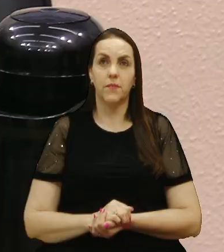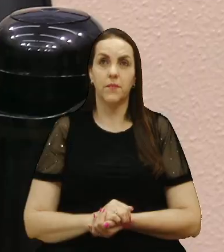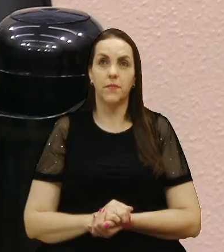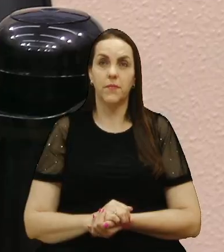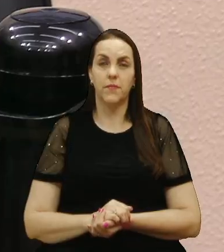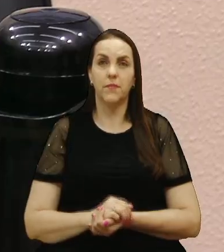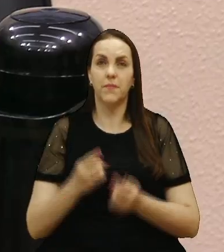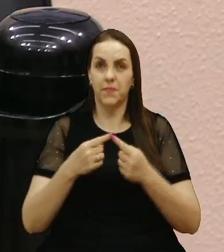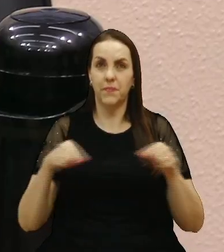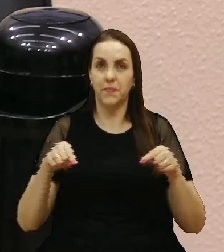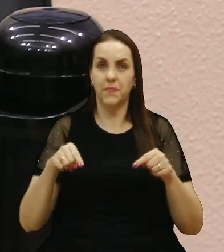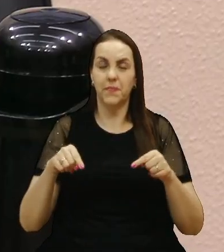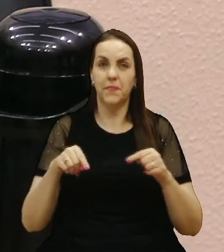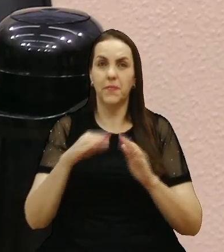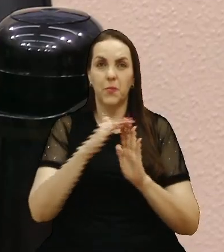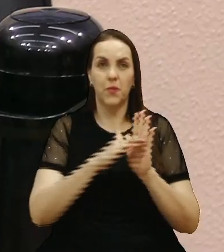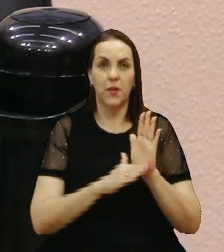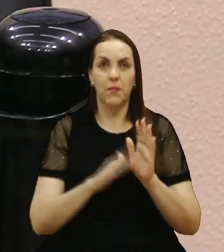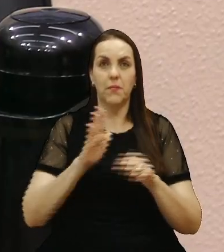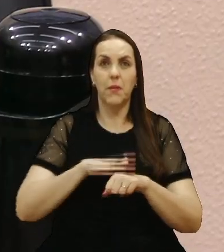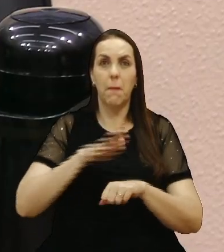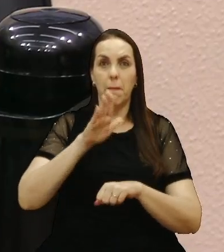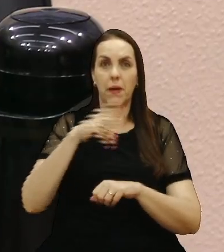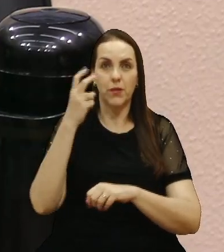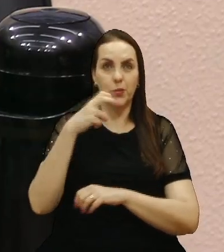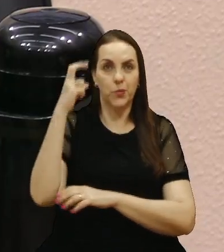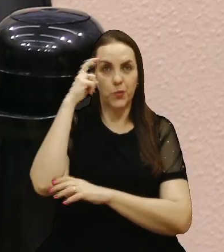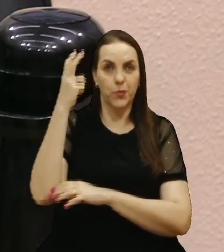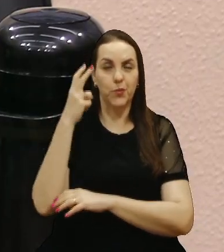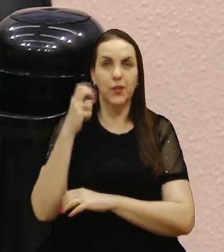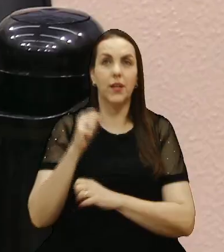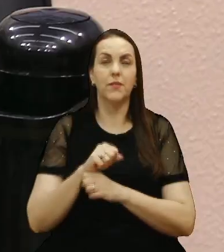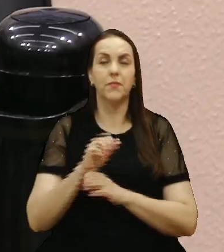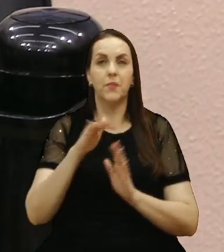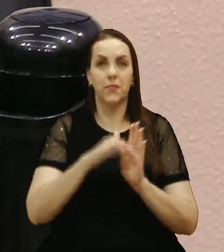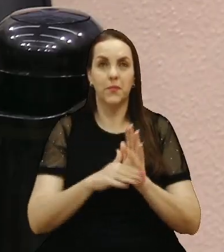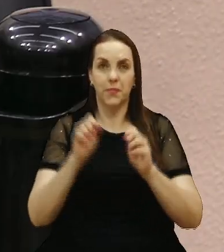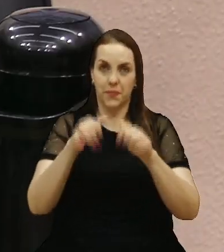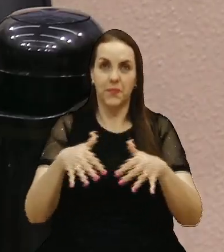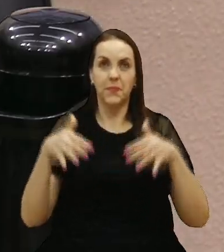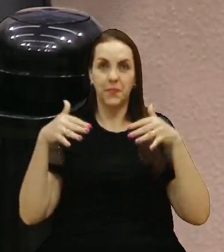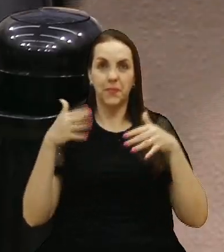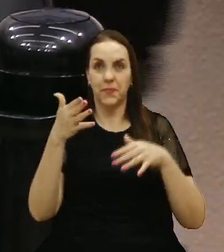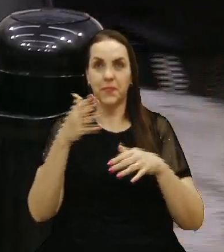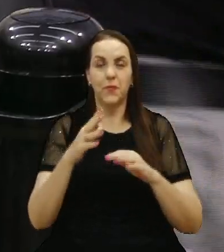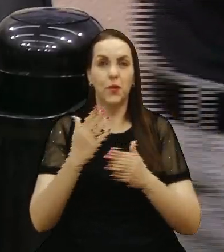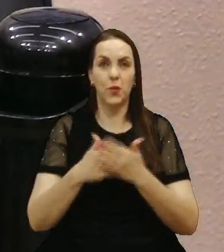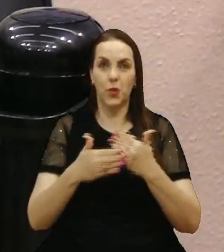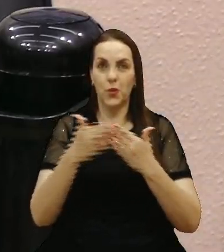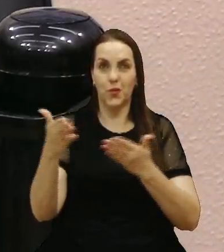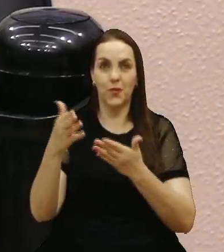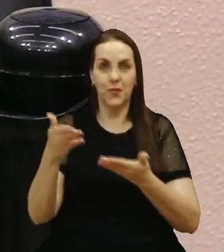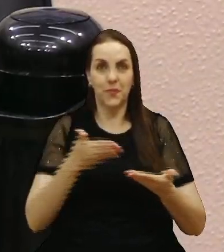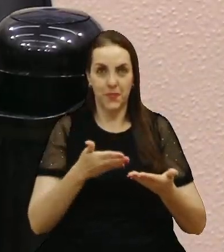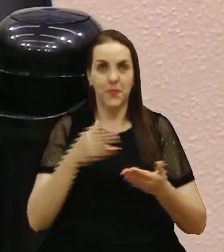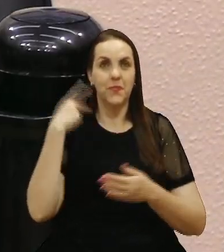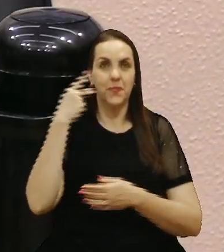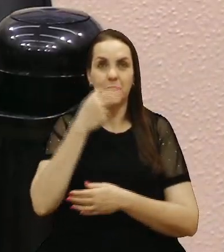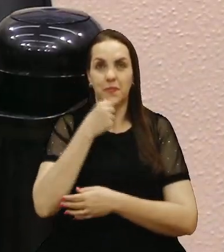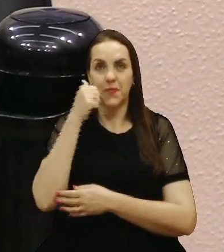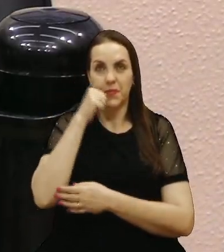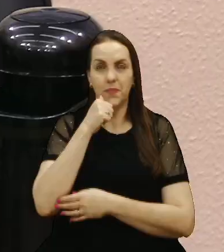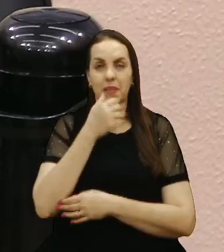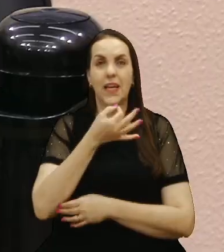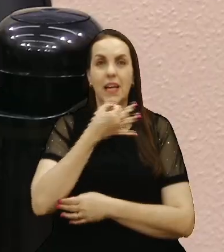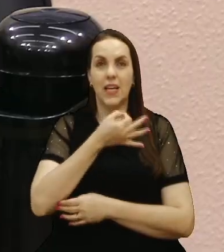estreia do programa Mais Cultura, o programa de plateia da TV Câmara, todos os vereadores convidados. O tema será Caxias